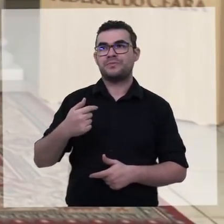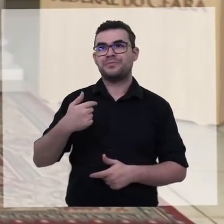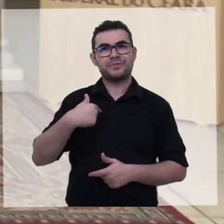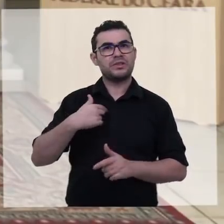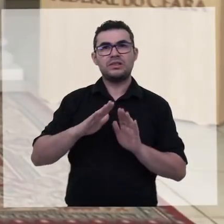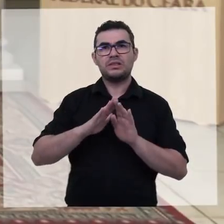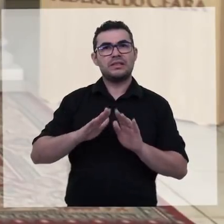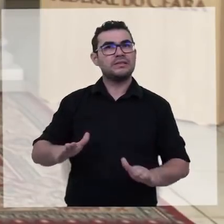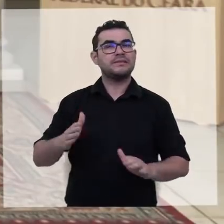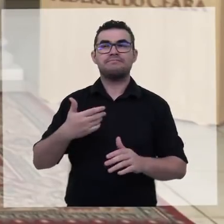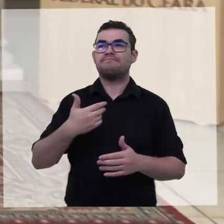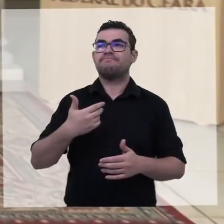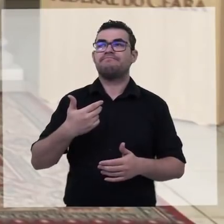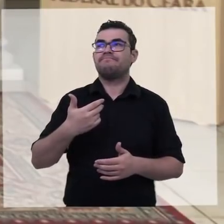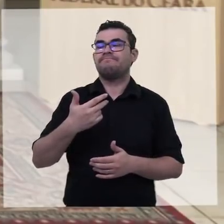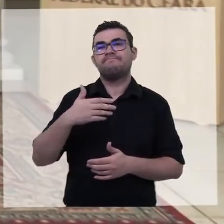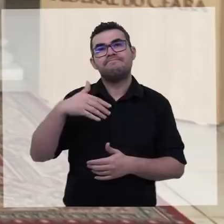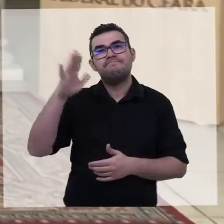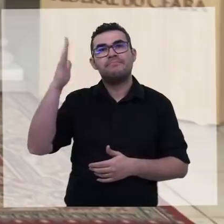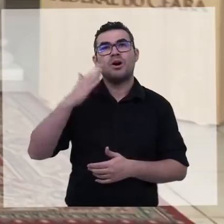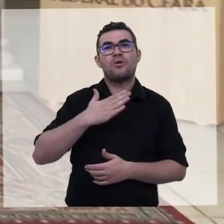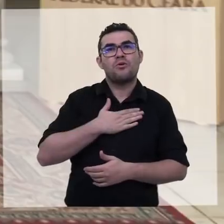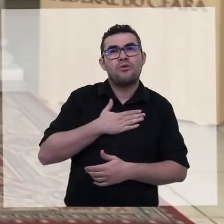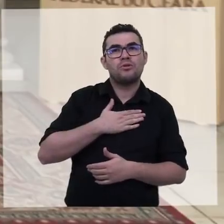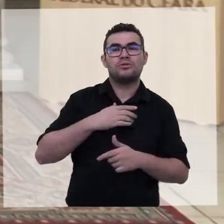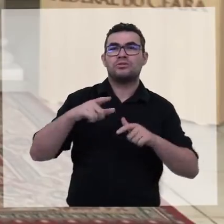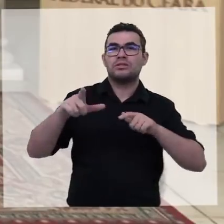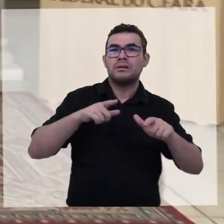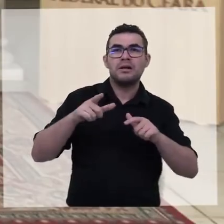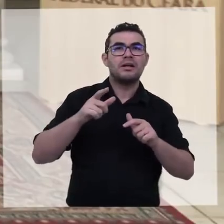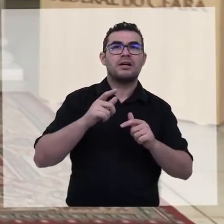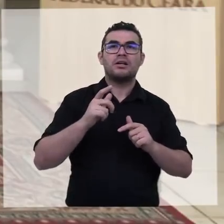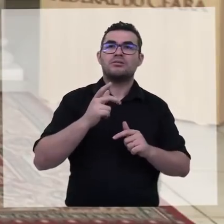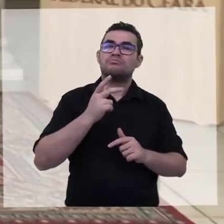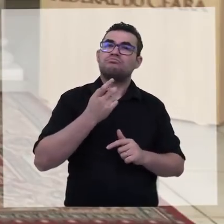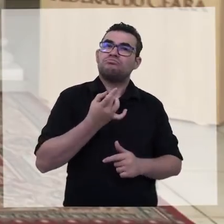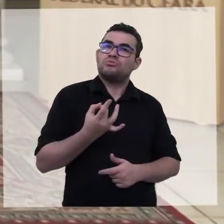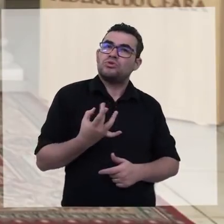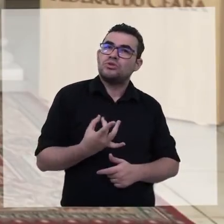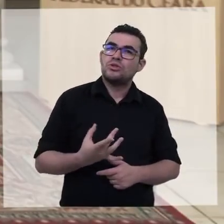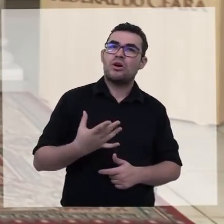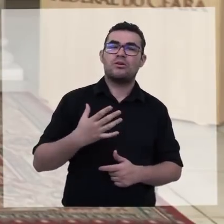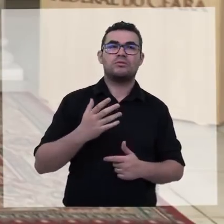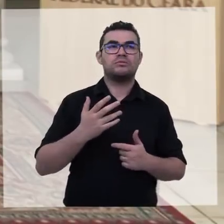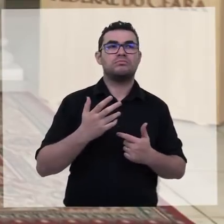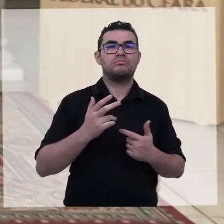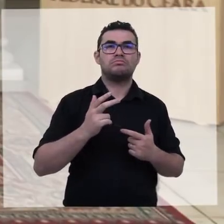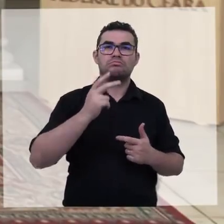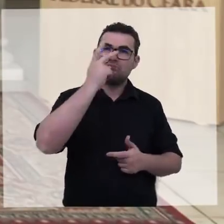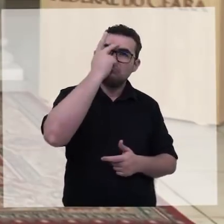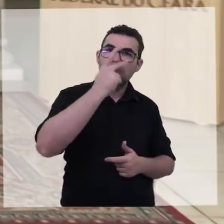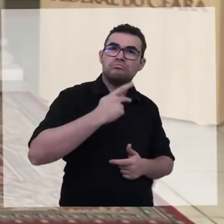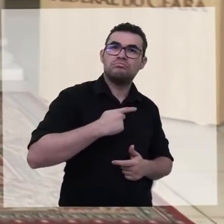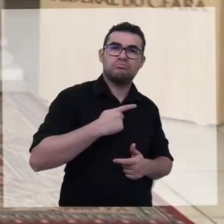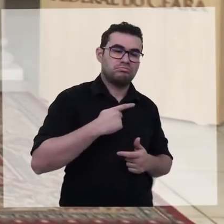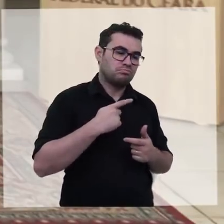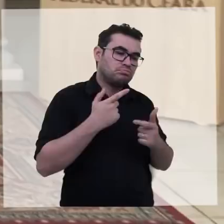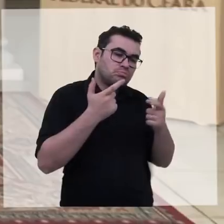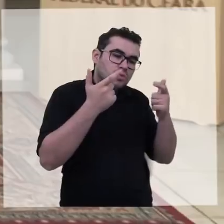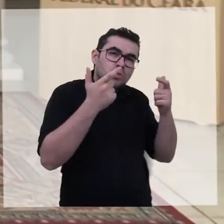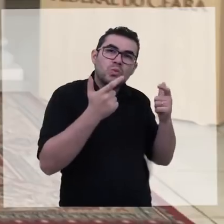linha do discreto, da retaguarda. Porque como eu não me envolvo com a administração, estou sempre lá no